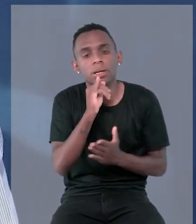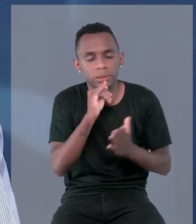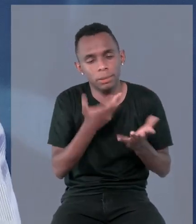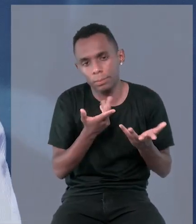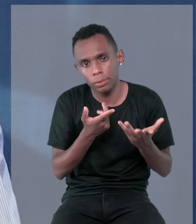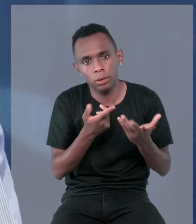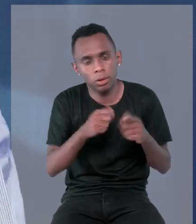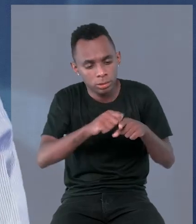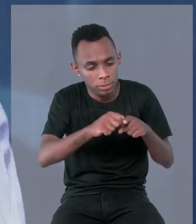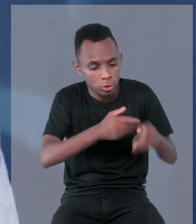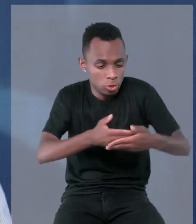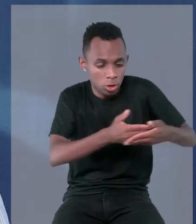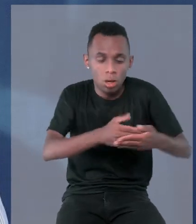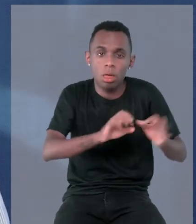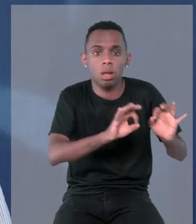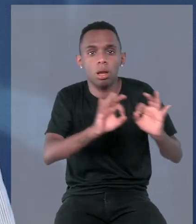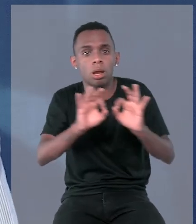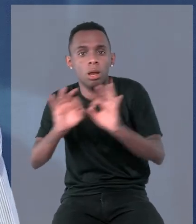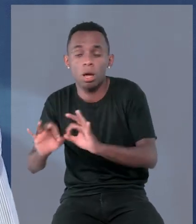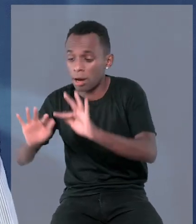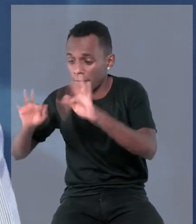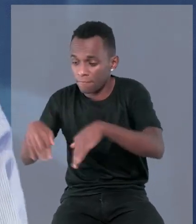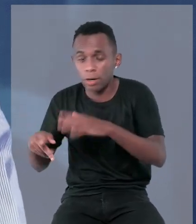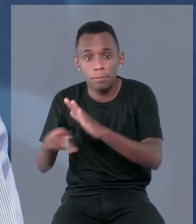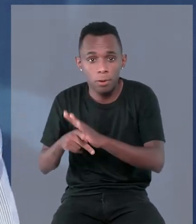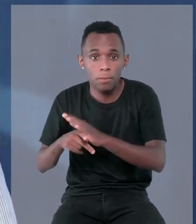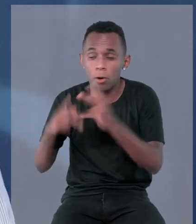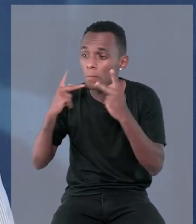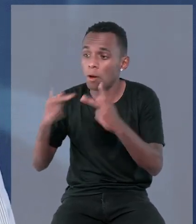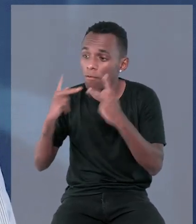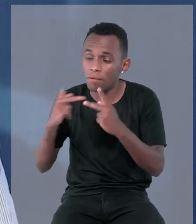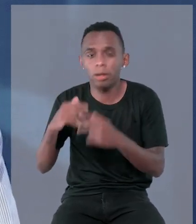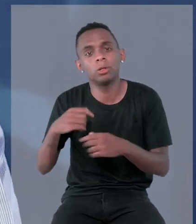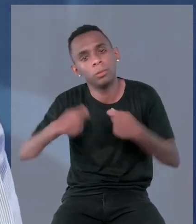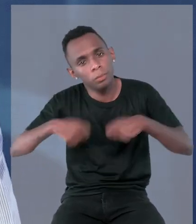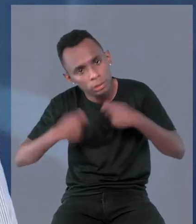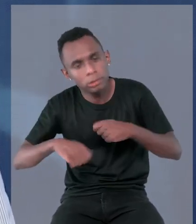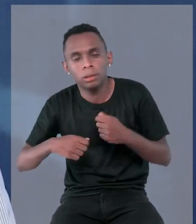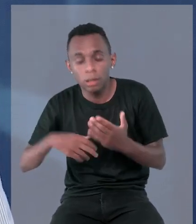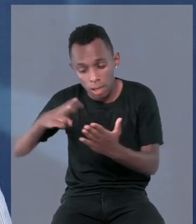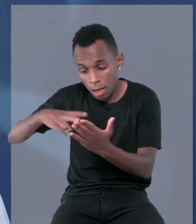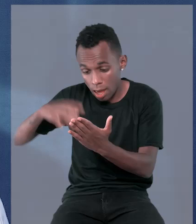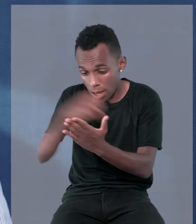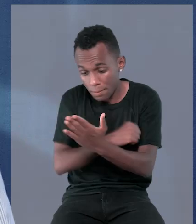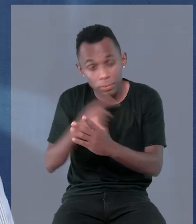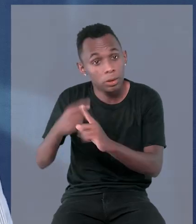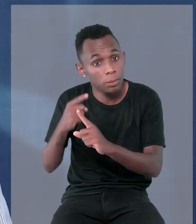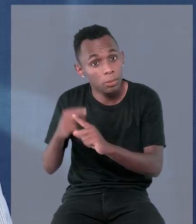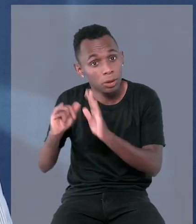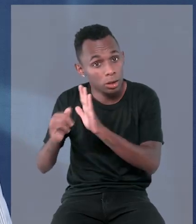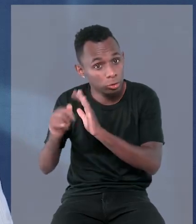nascimento, né, que é o sapatinho de bebê, e termina com o conto Profeta. Esse também eu tive que ler um pouco às pressas, porque